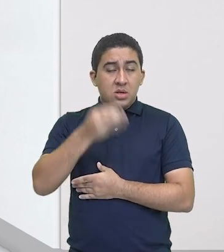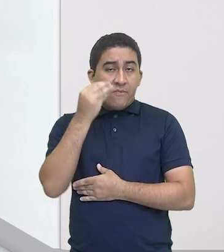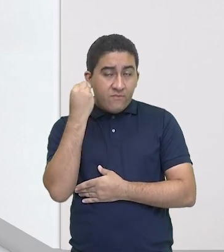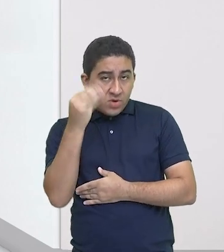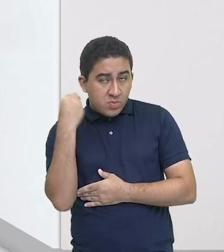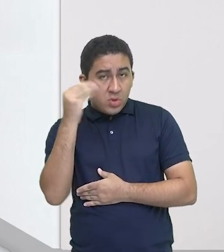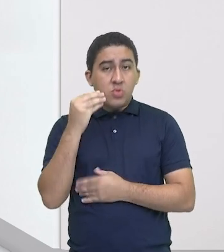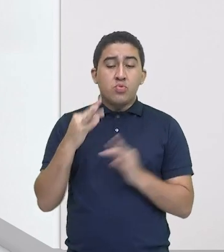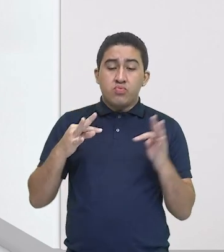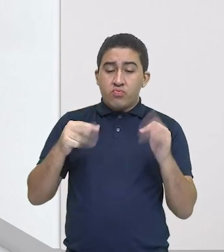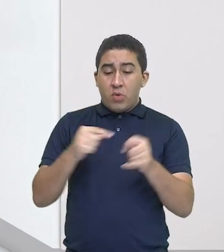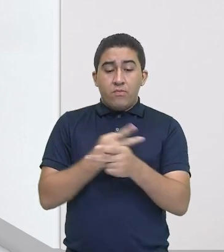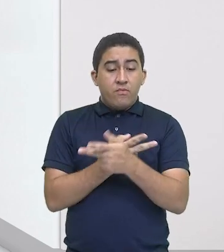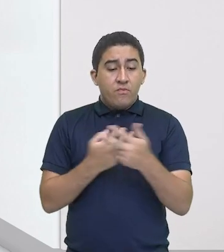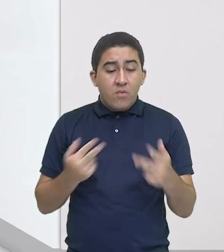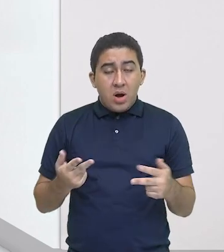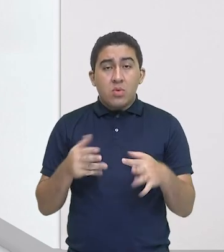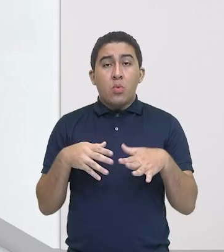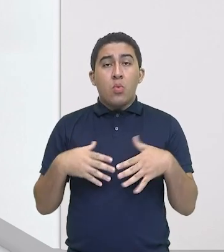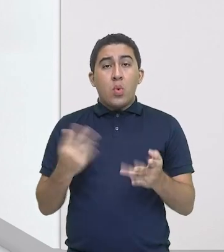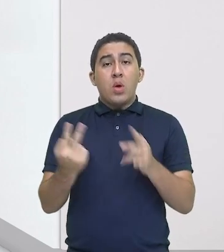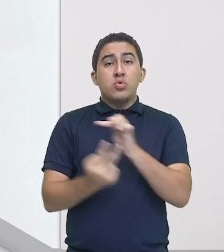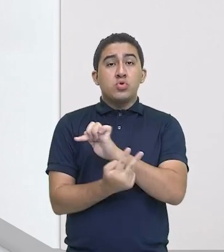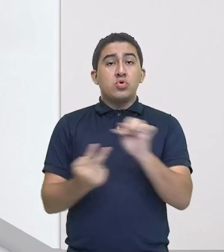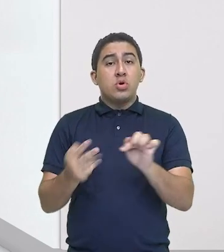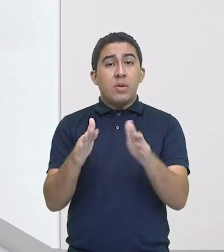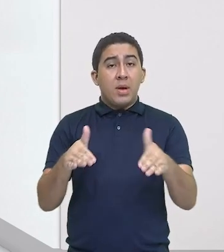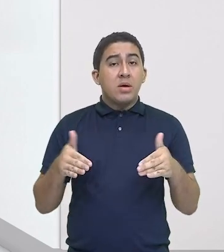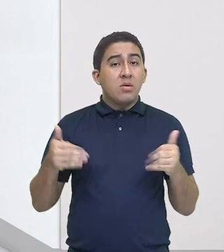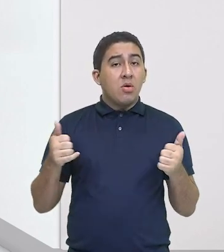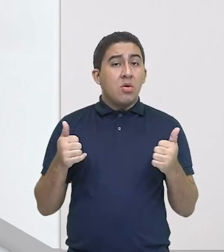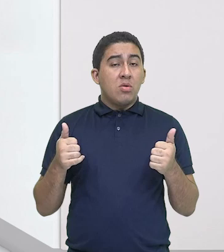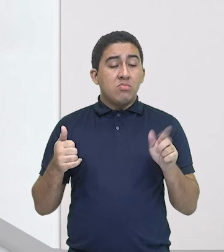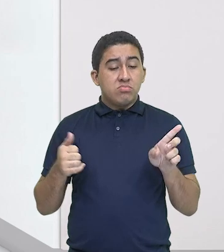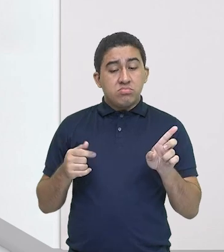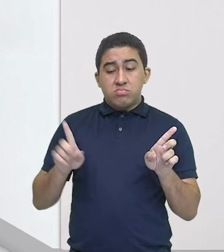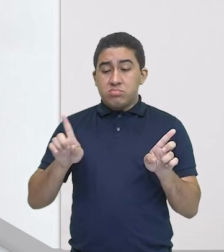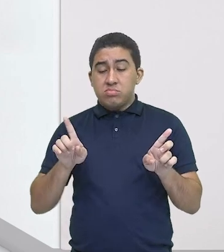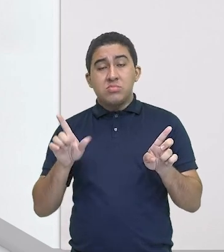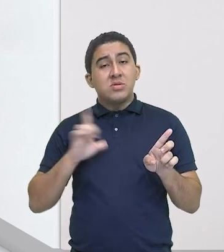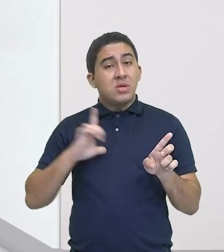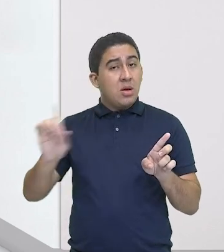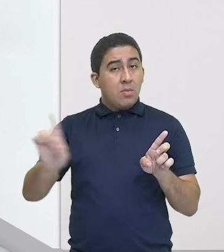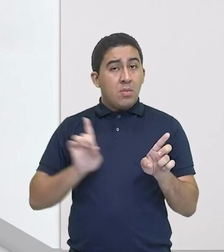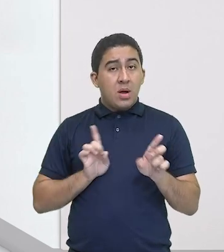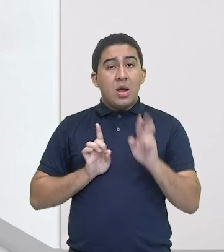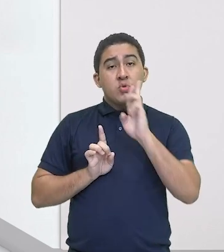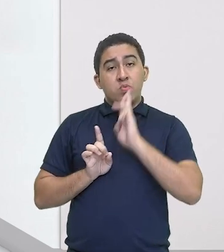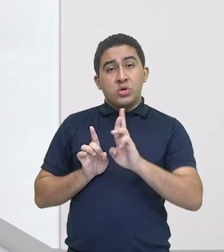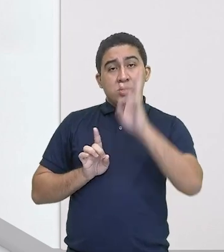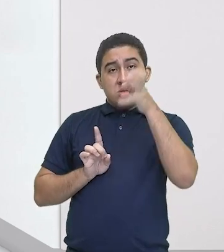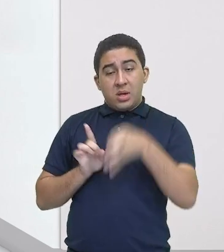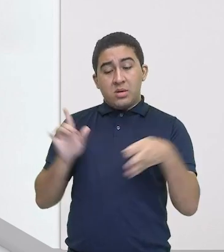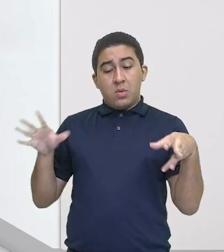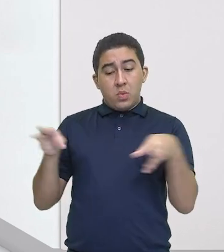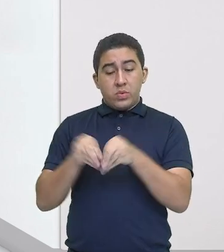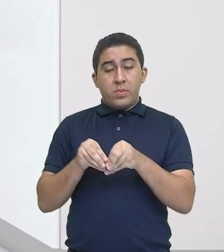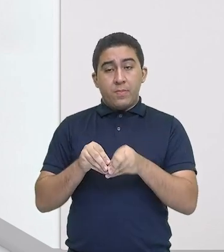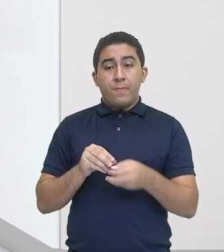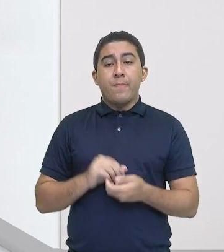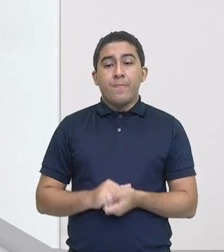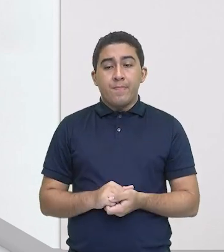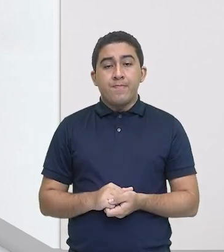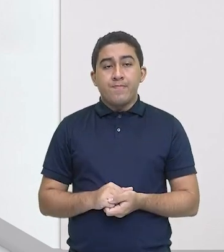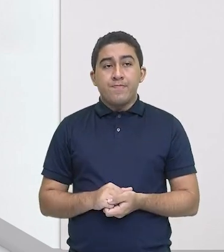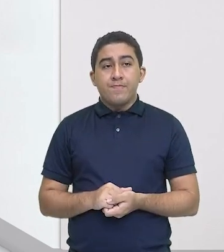testou, experimentou, qual dos dois ficou melhor? Você vai ter um resultado, uma conclusão. E aí